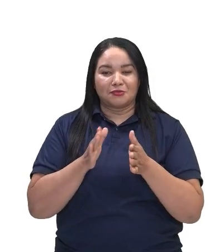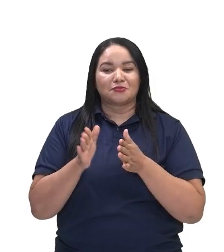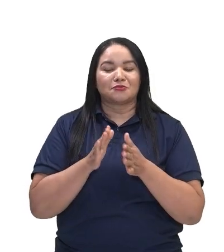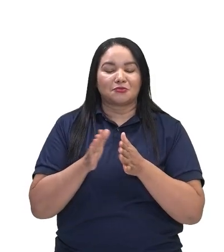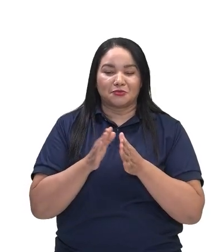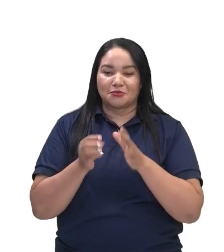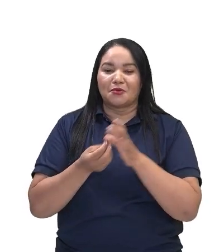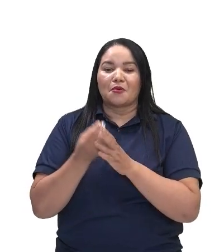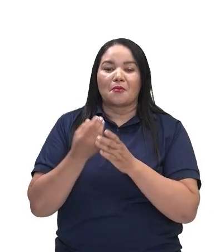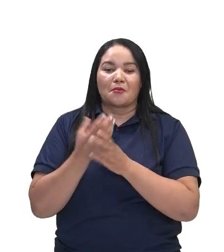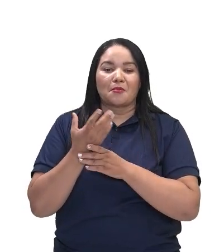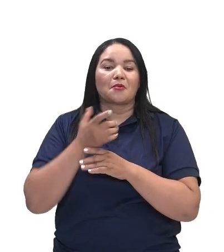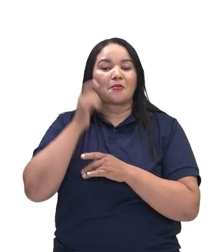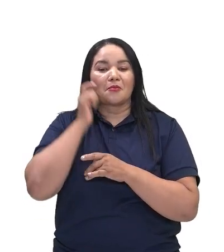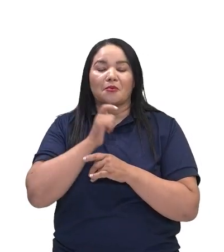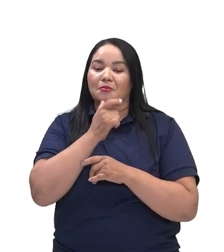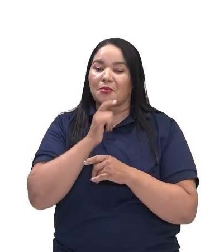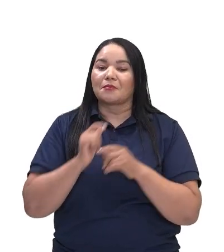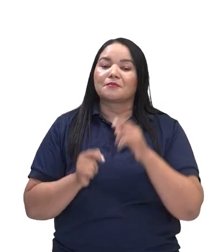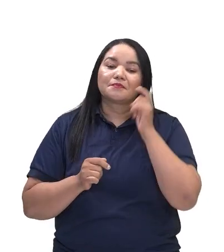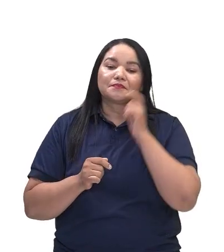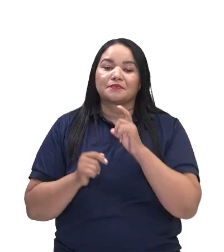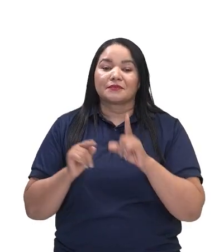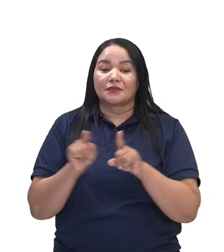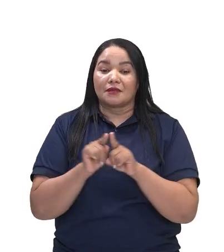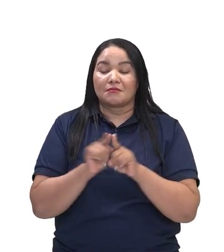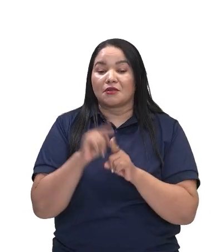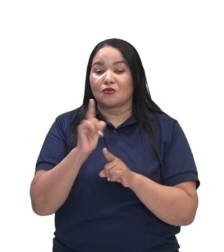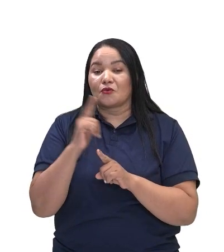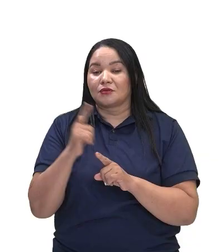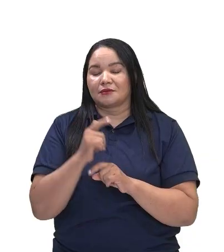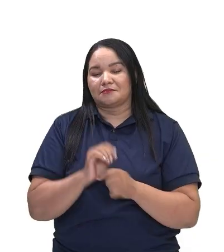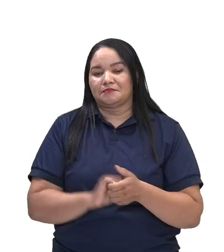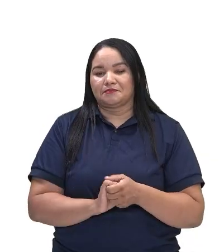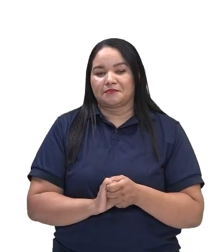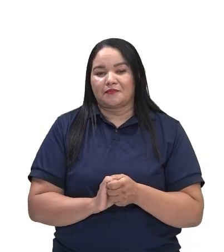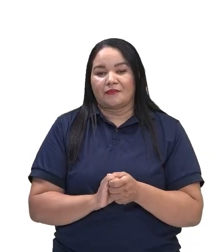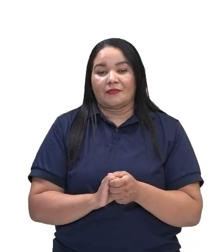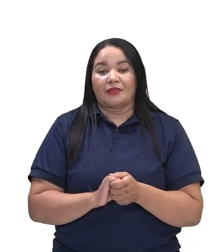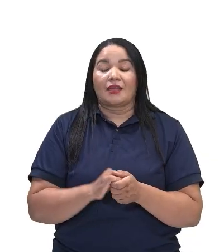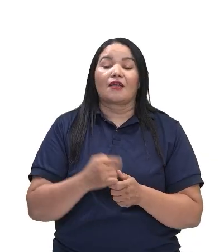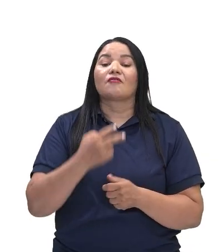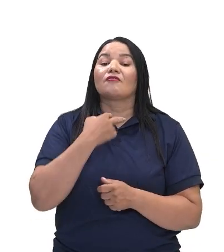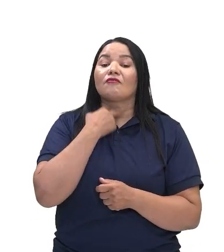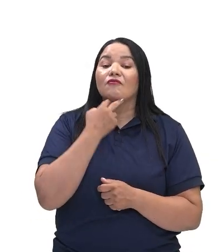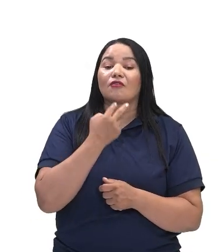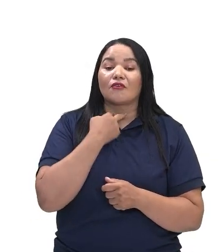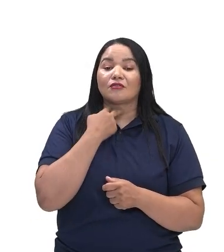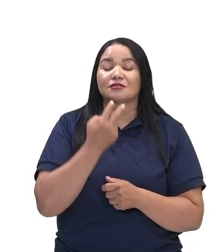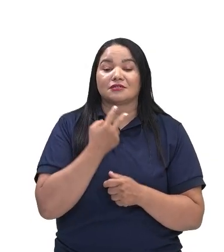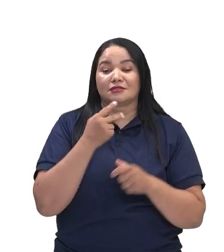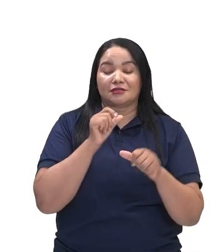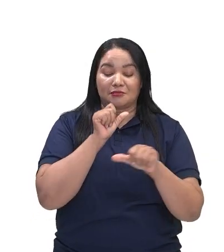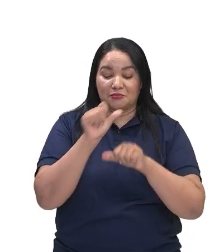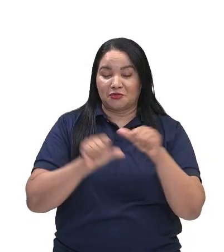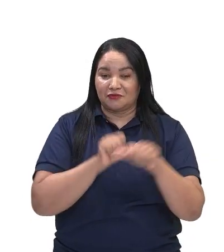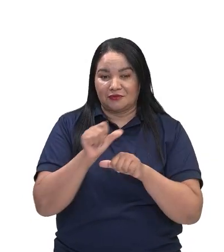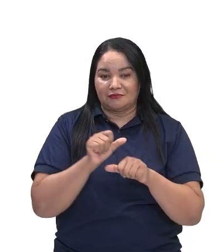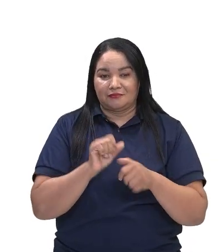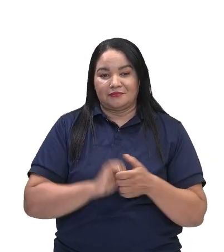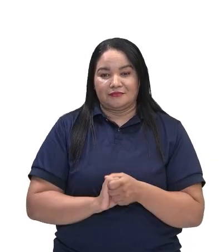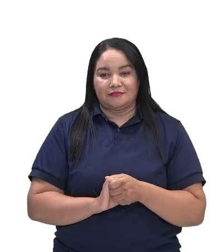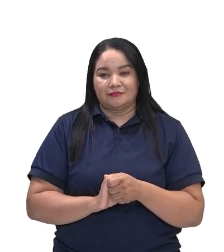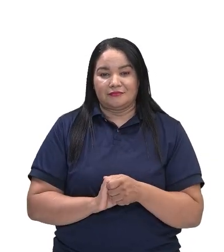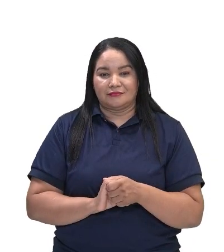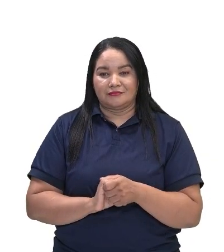pelos faciais. Mas existem outras características, por exemplo, a modificação na voz. Ela nem sempre vai